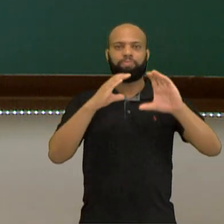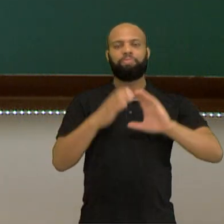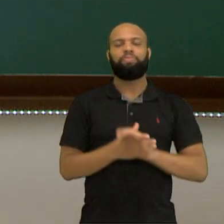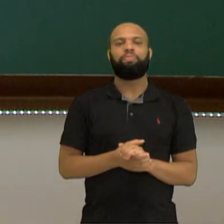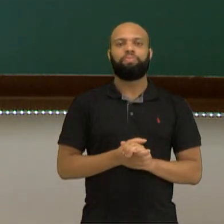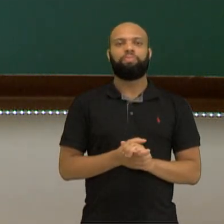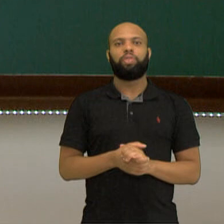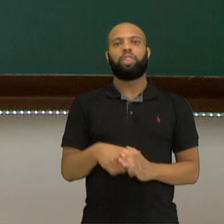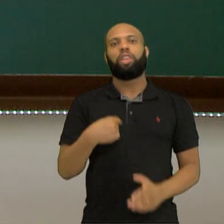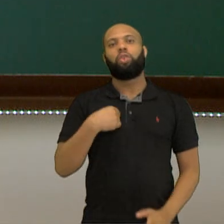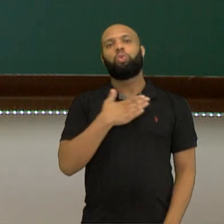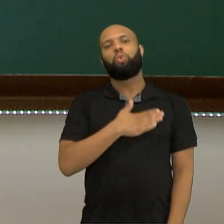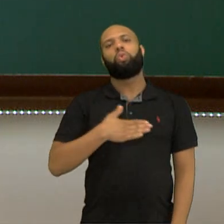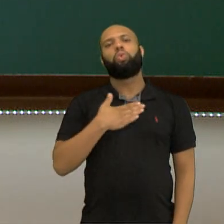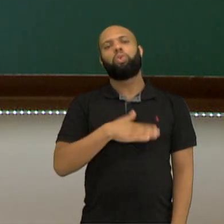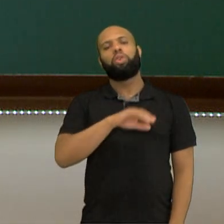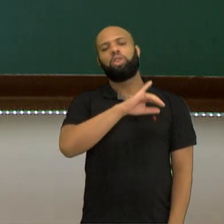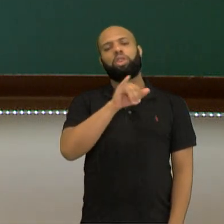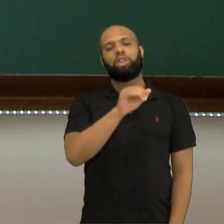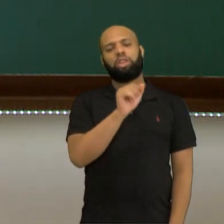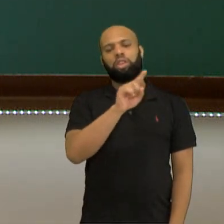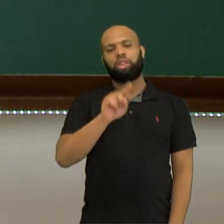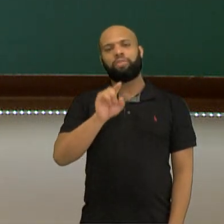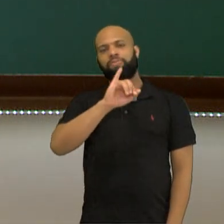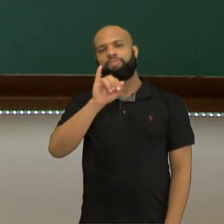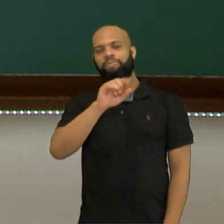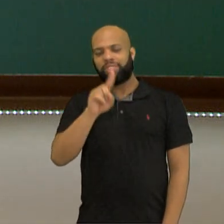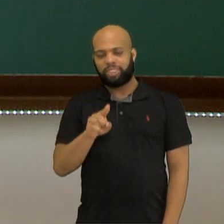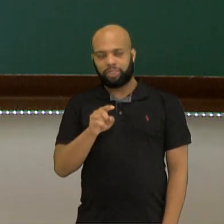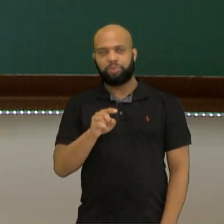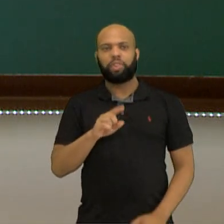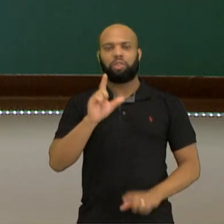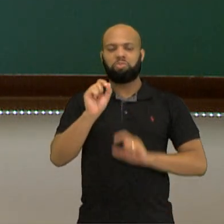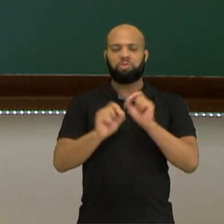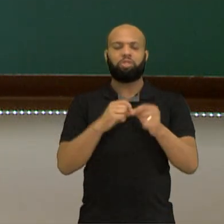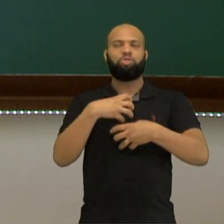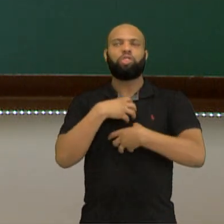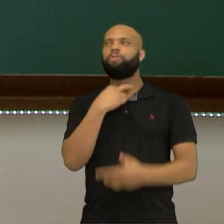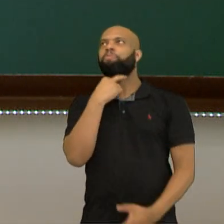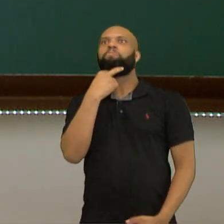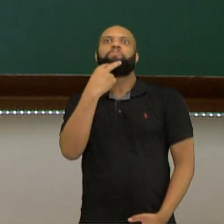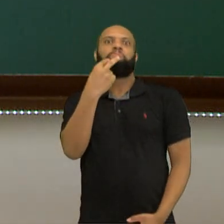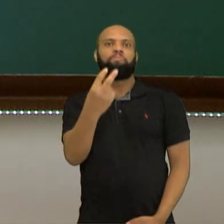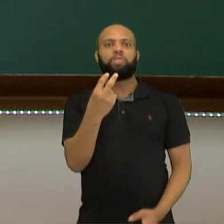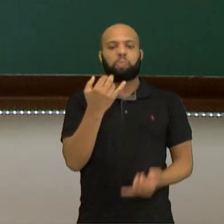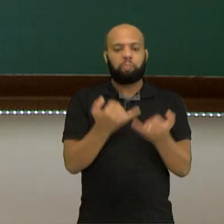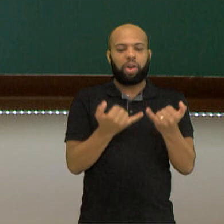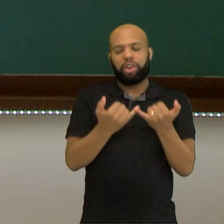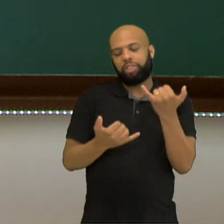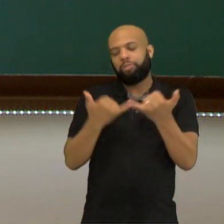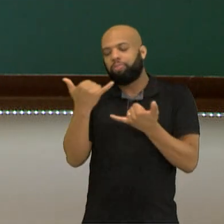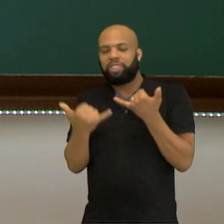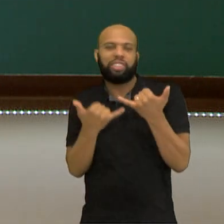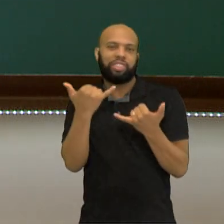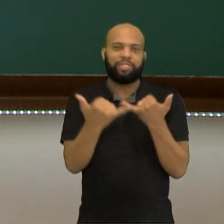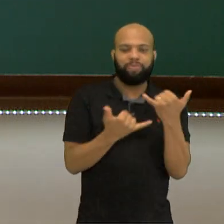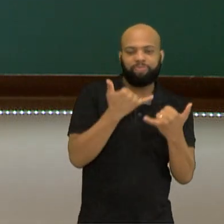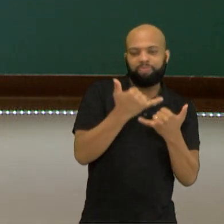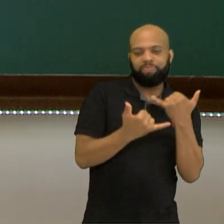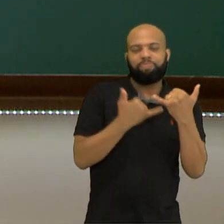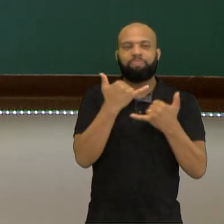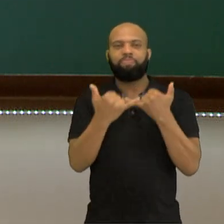Uma das coisas que eu gosto do jazz e do blues é essa voz rasgada, sabe? Essa brincadeira com a caixa de